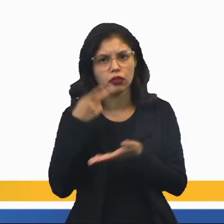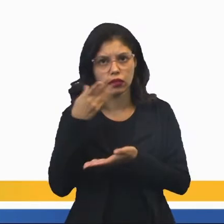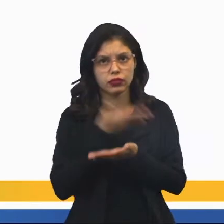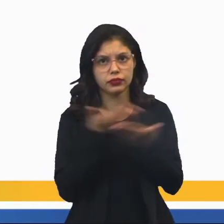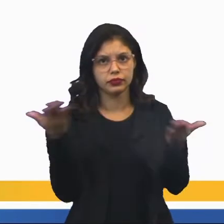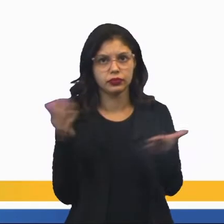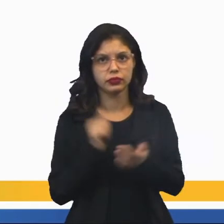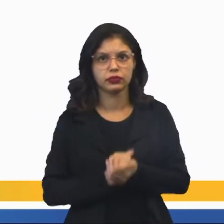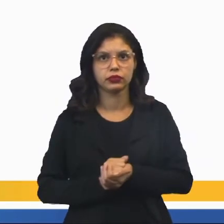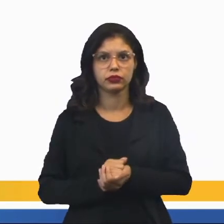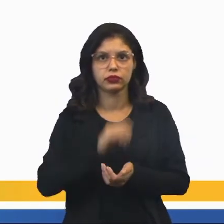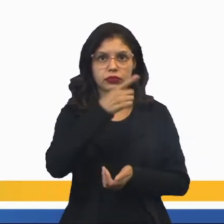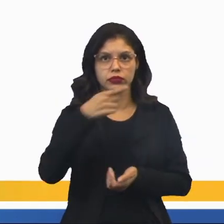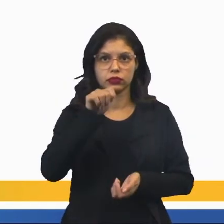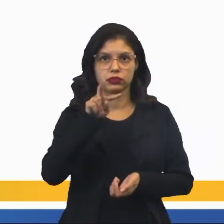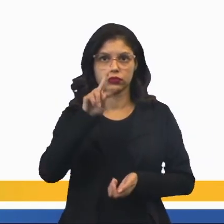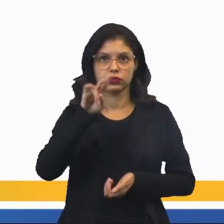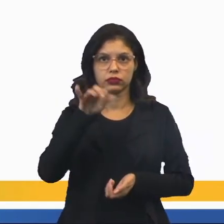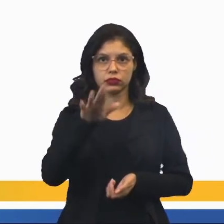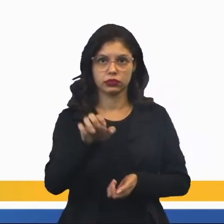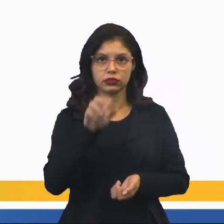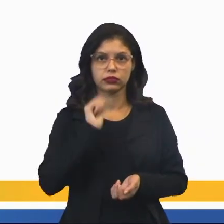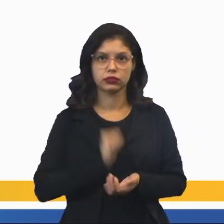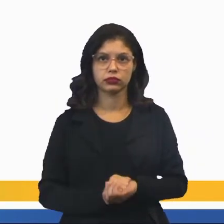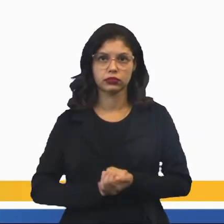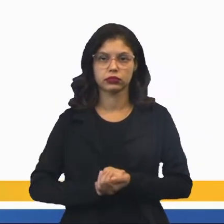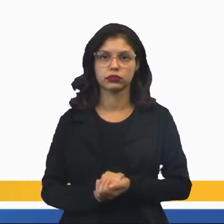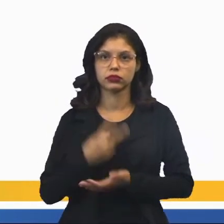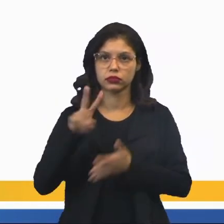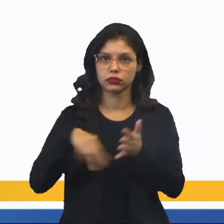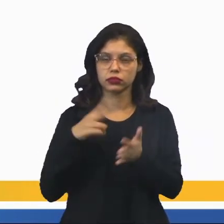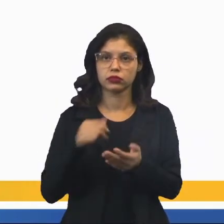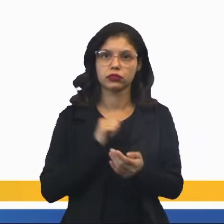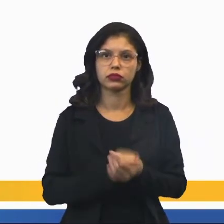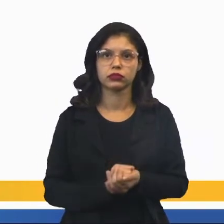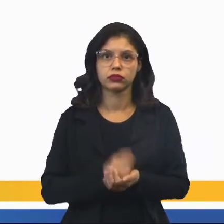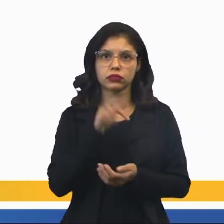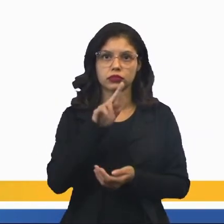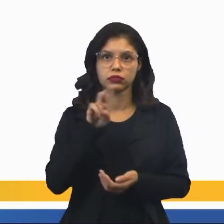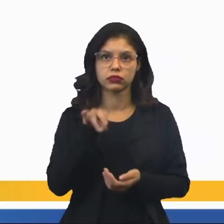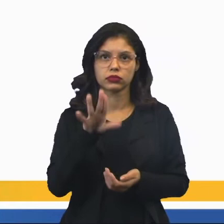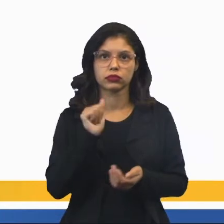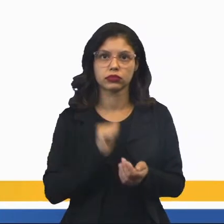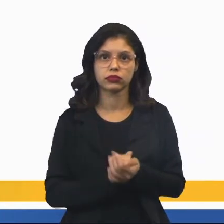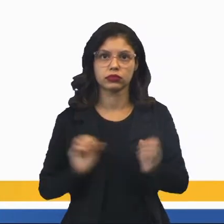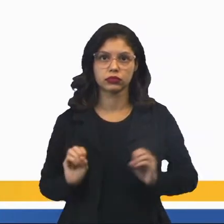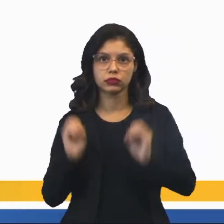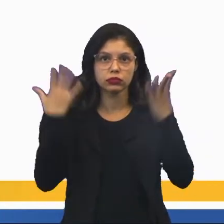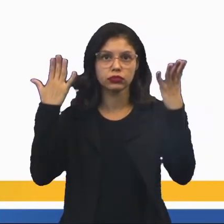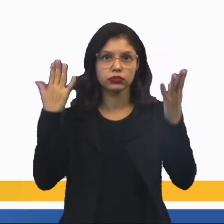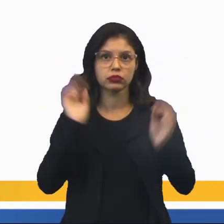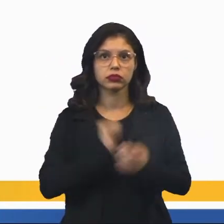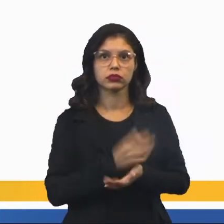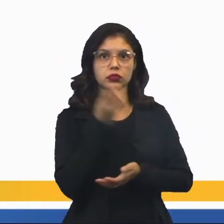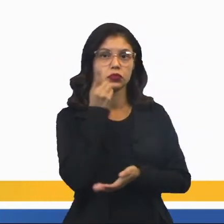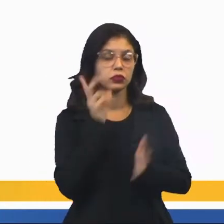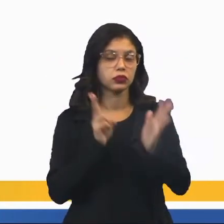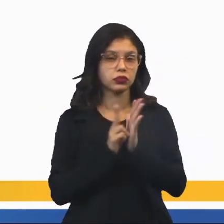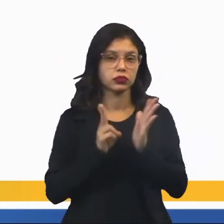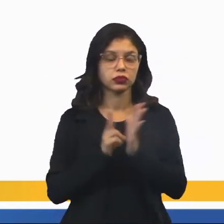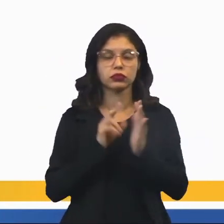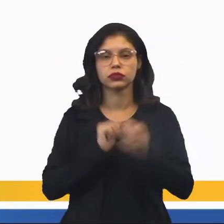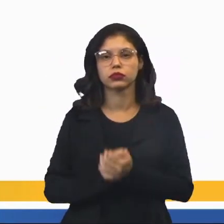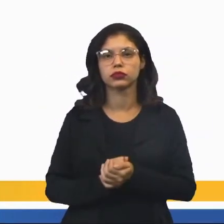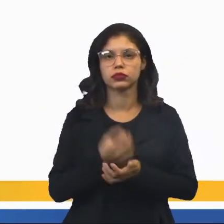vocês? São índios, né, Chavante, que dançam na sede da FUNAI em comemoração ao Dia do Índio.